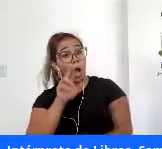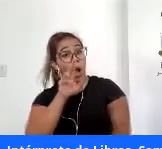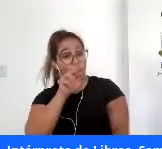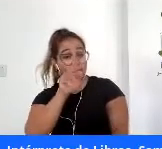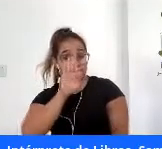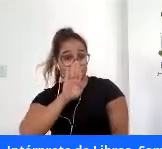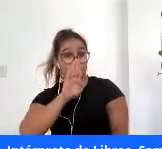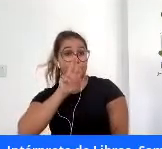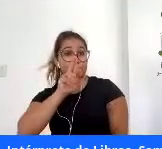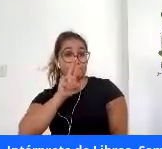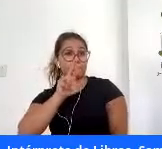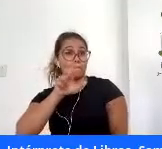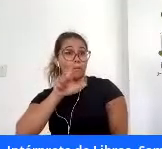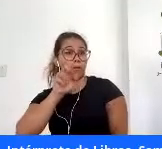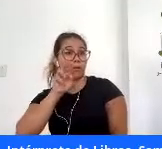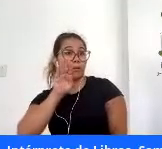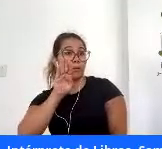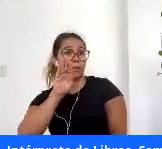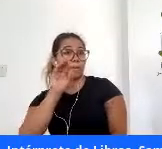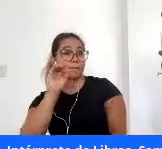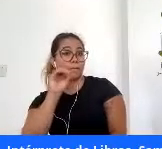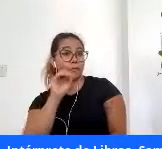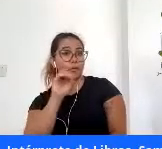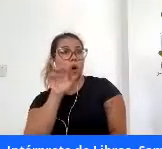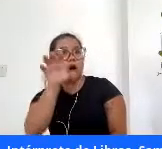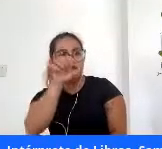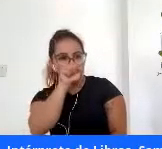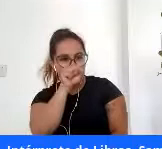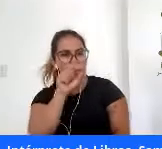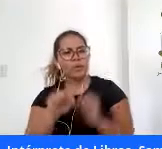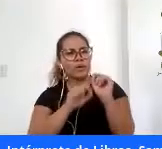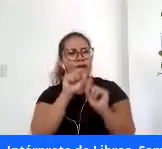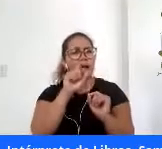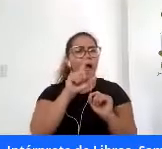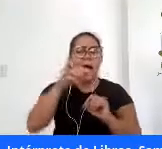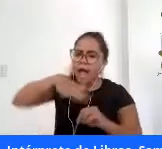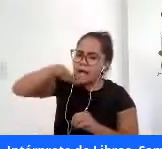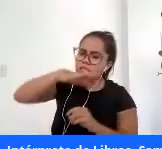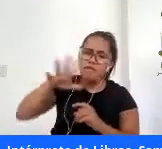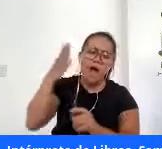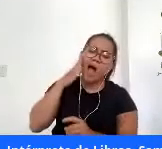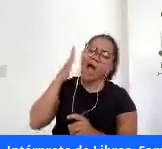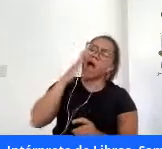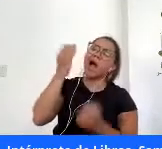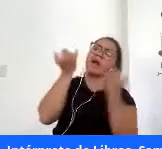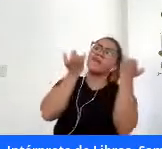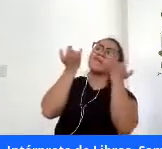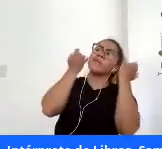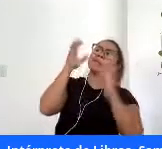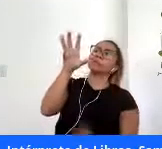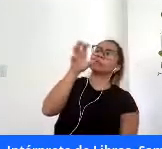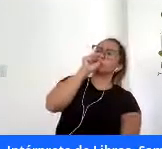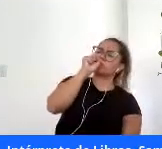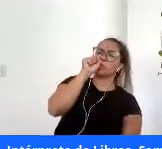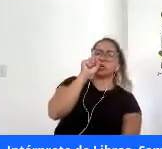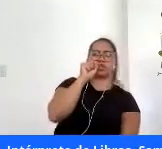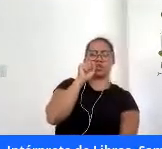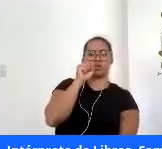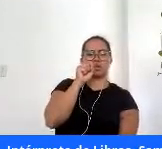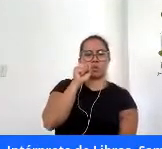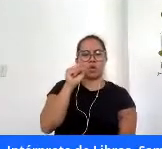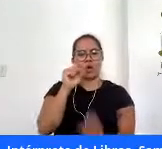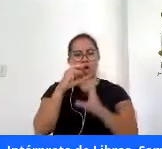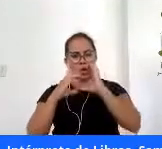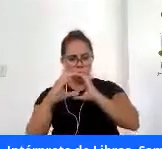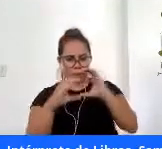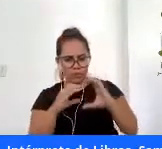porque ele vai ser uma das regiões que vai entender essa informação de cheiro. E ele que vai se comunicar com o sistema límbico, por exemplo, que vai estar